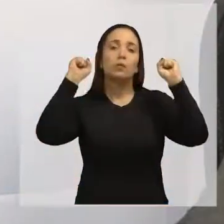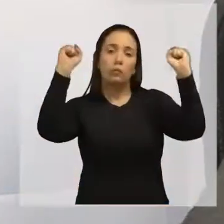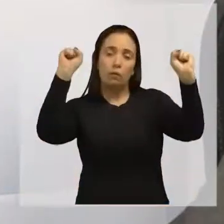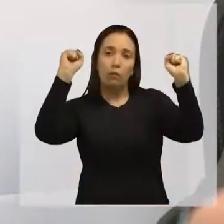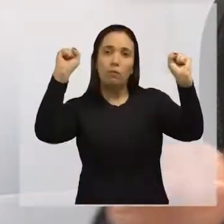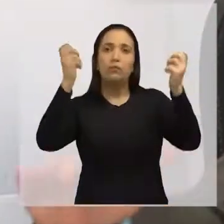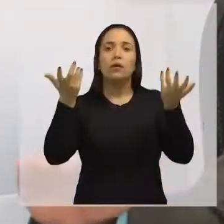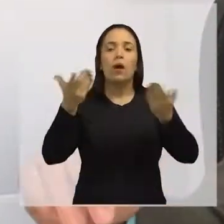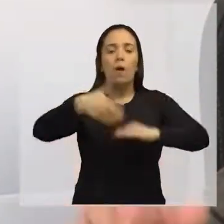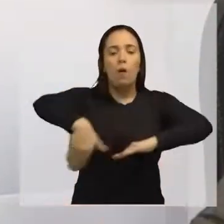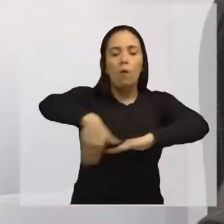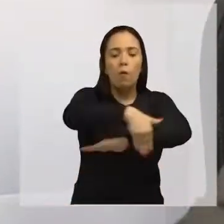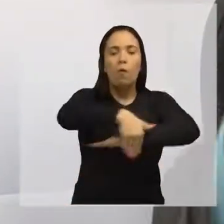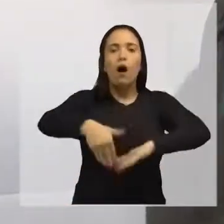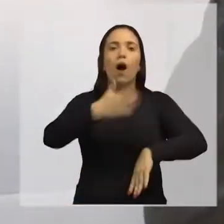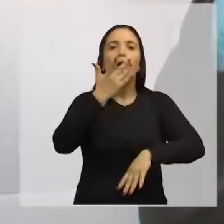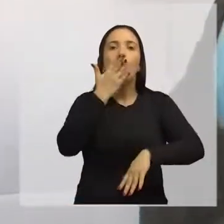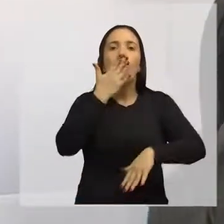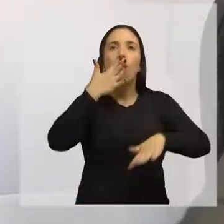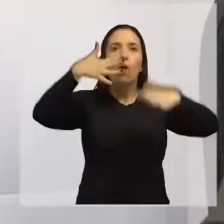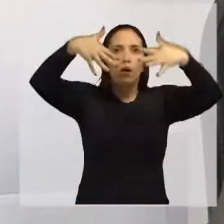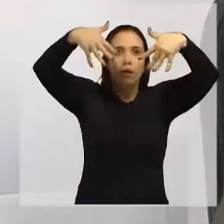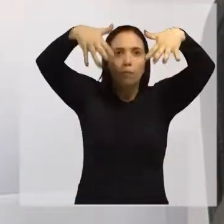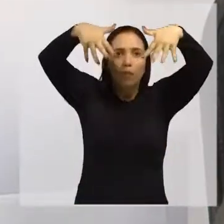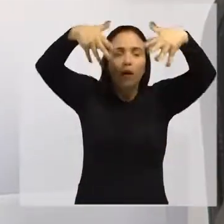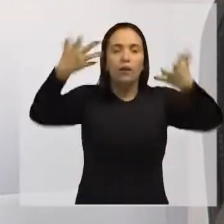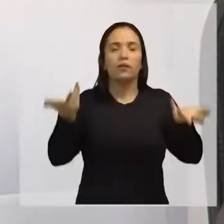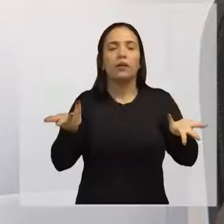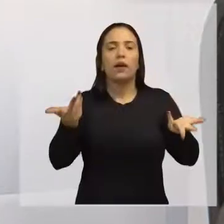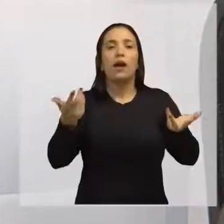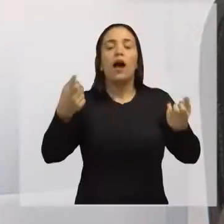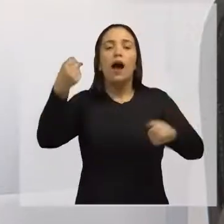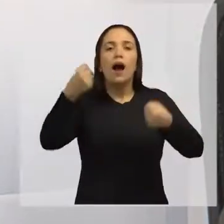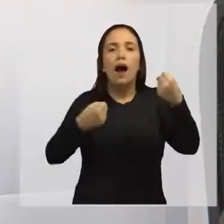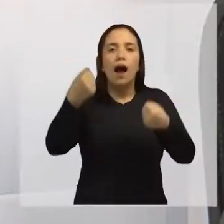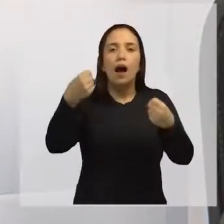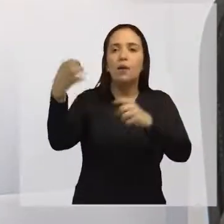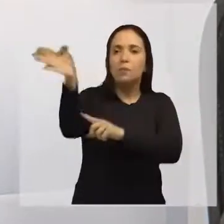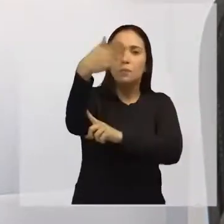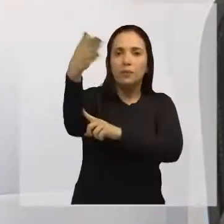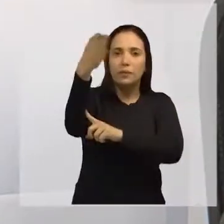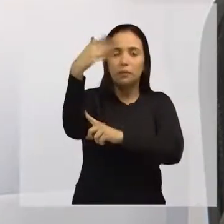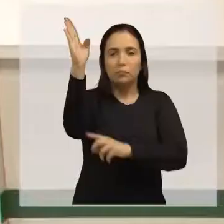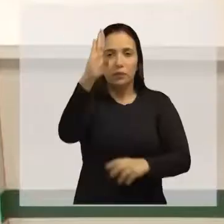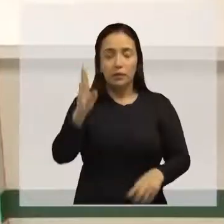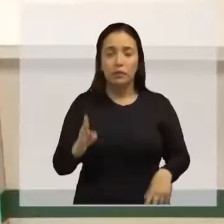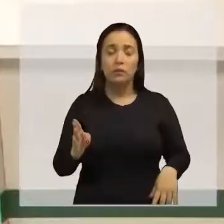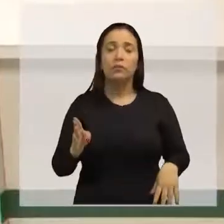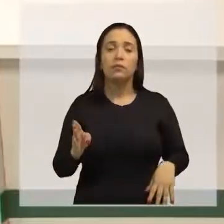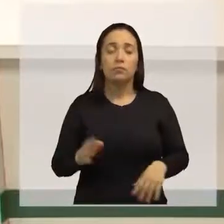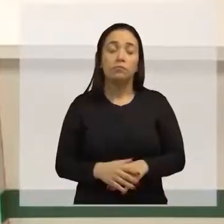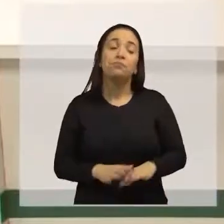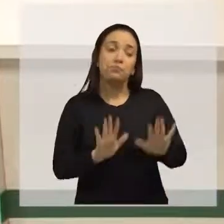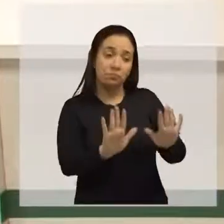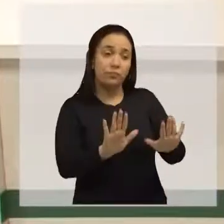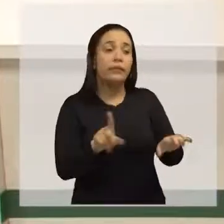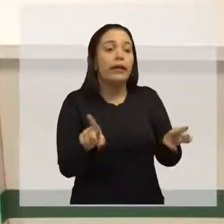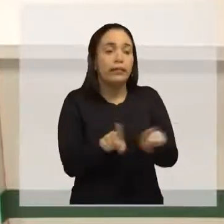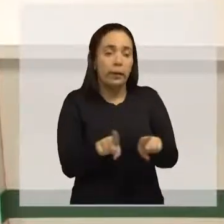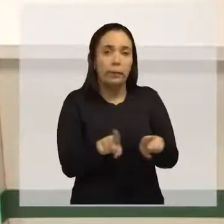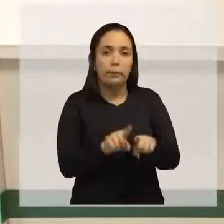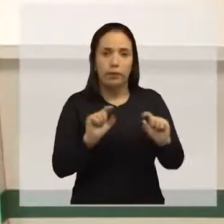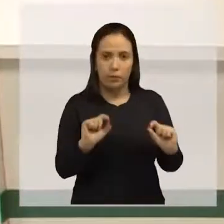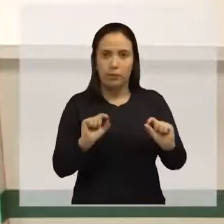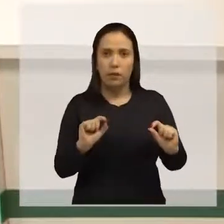vai enfeitar sua rua, vai colocar bandeira no seu carro. Mas também, Luiz, porque como a gente